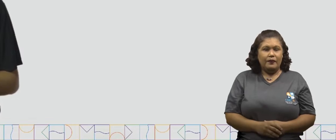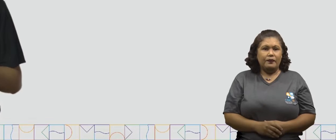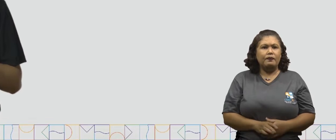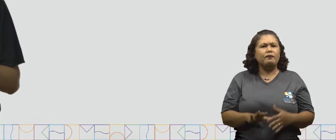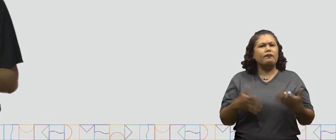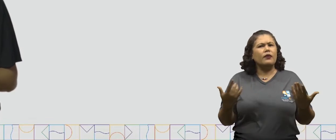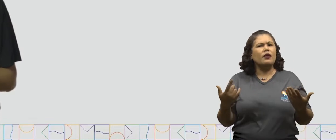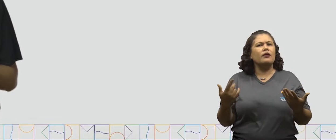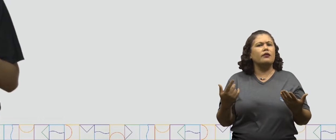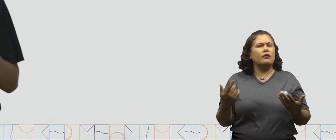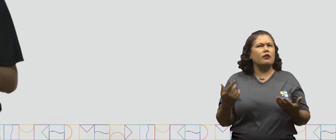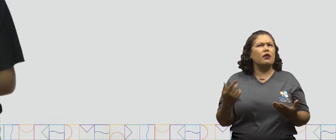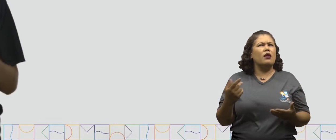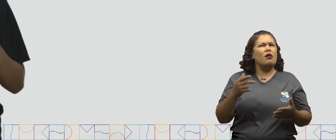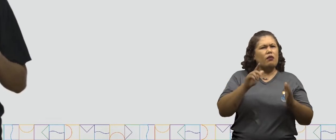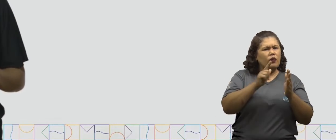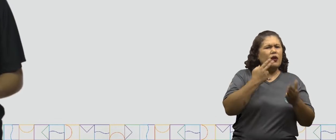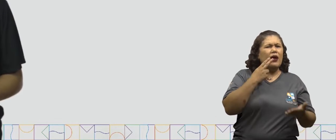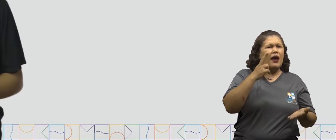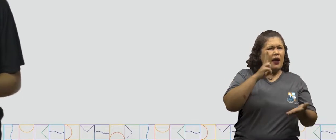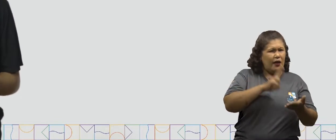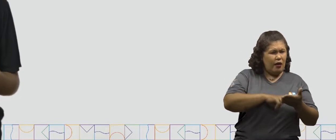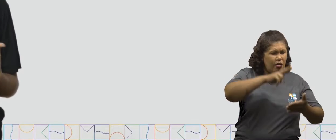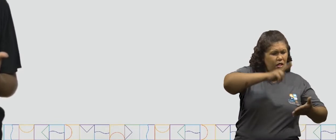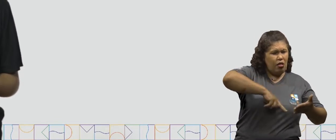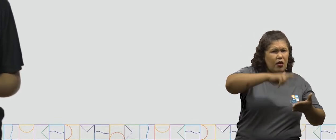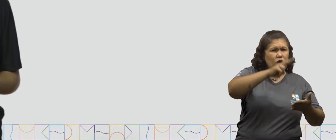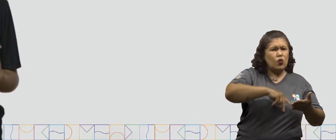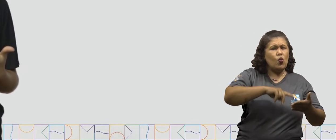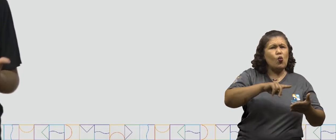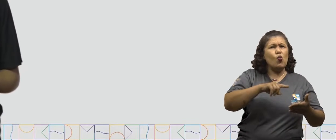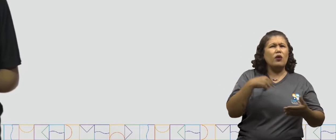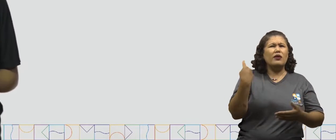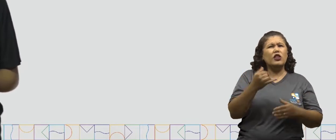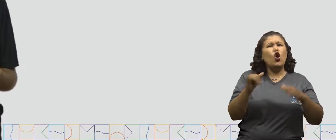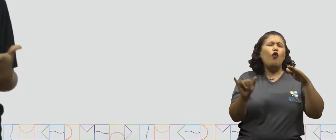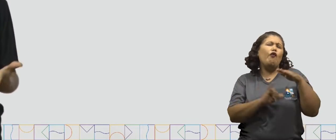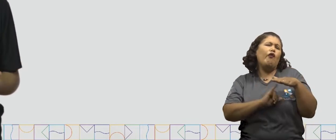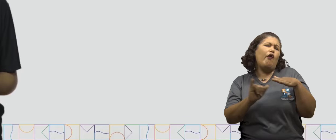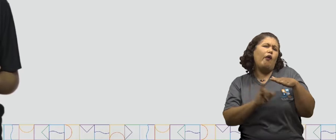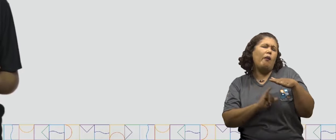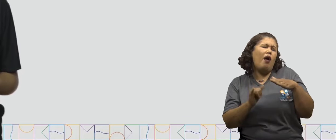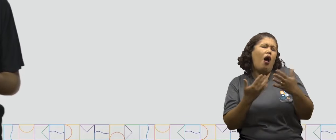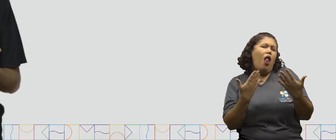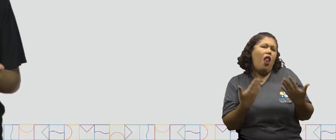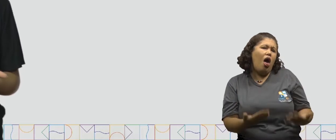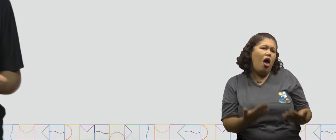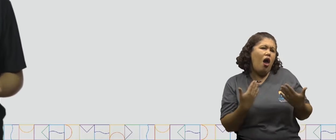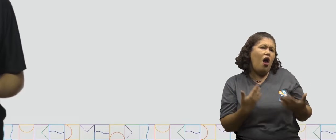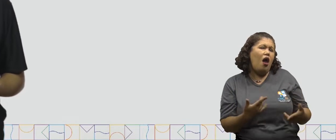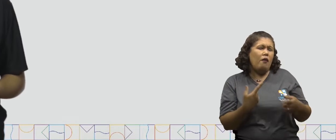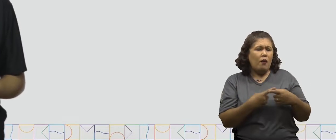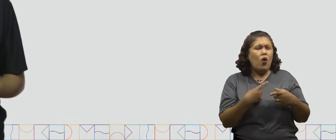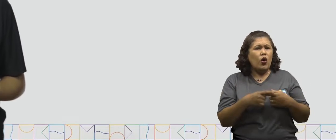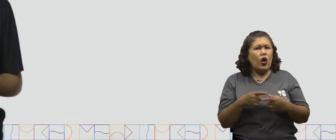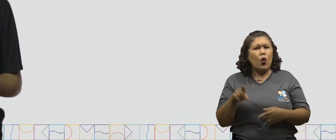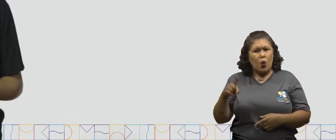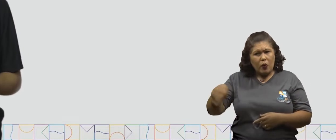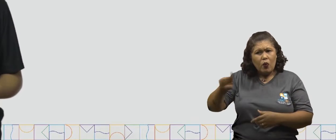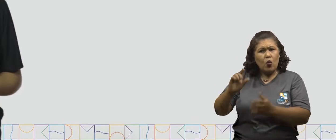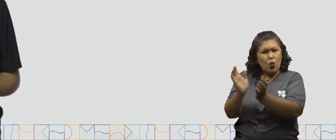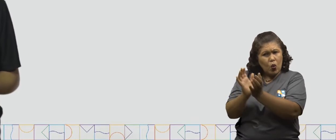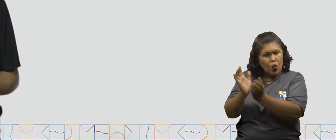jornal? Bom, na carta de leitores colocamos algo mais informal, mais leve, pois os alunos são